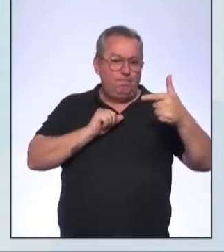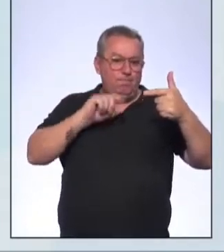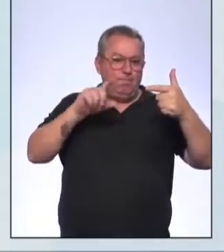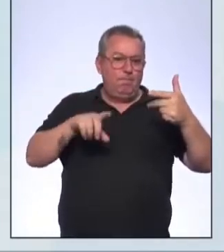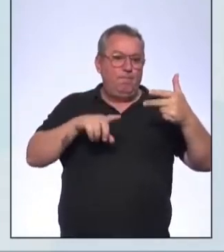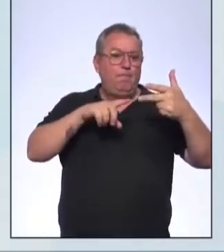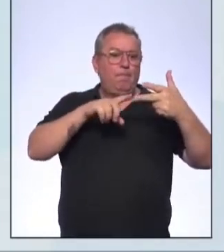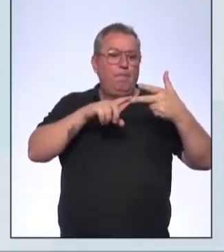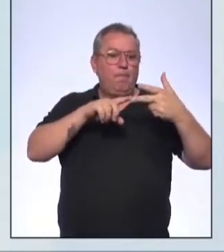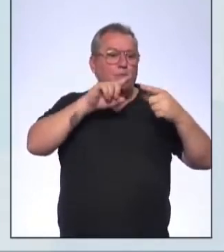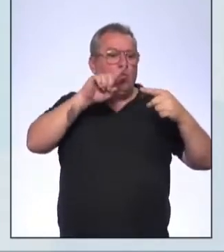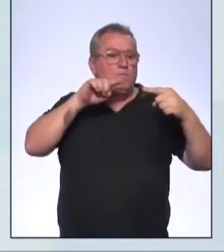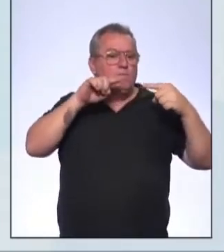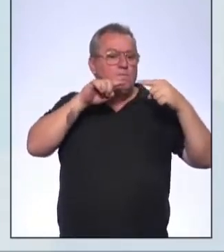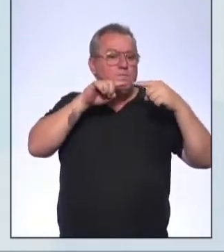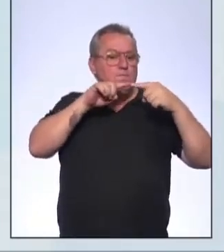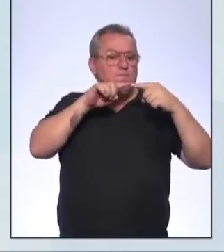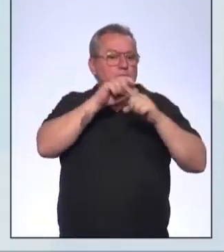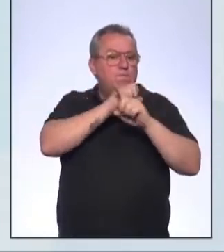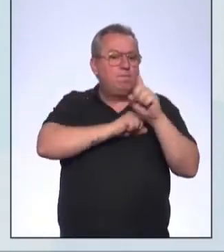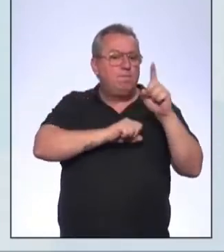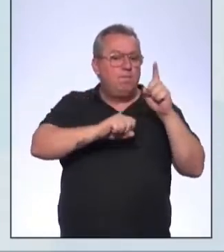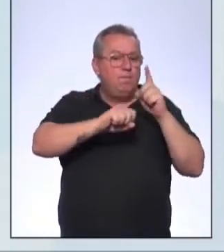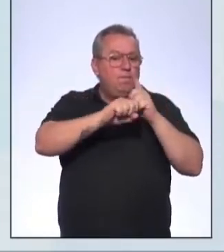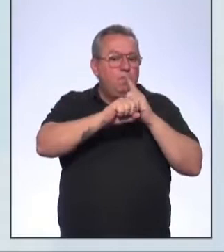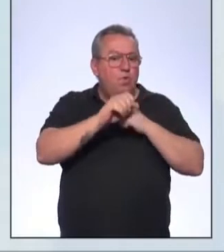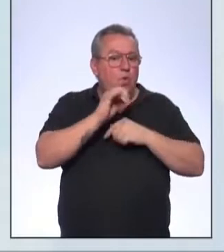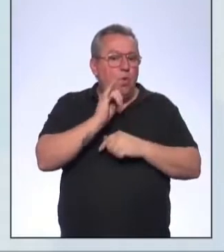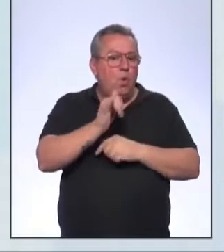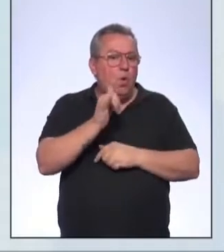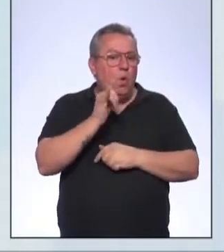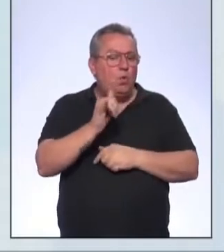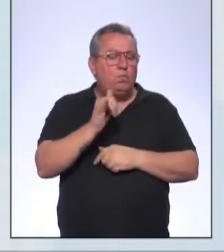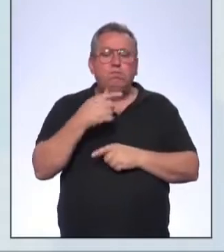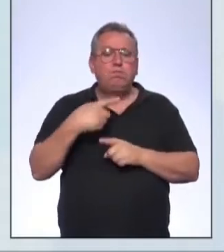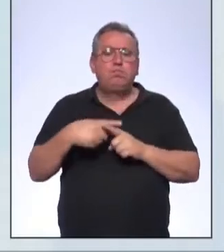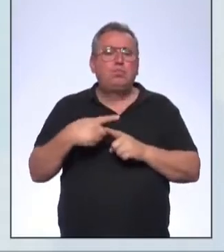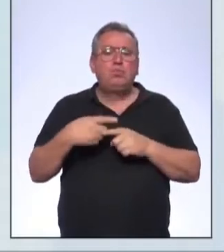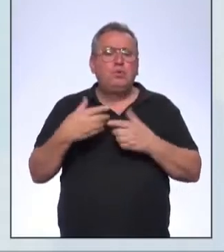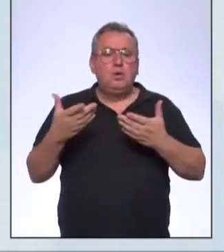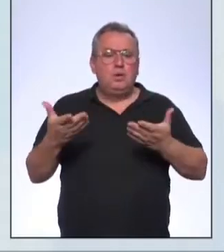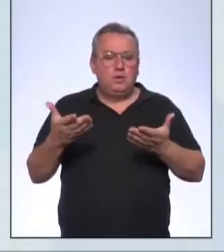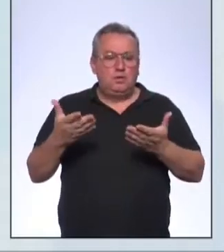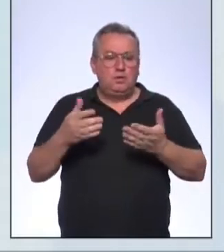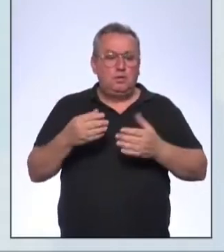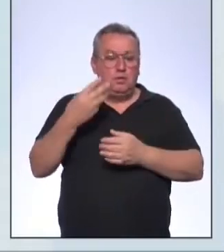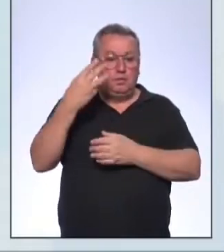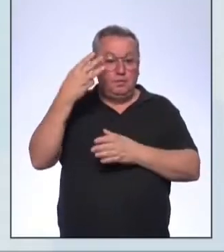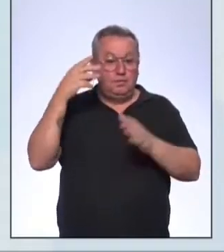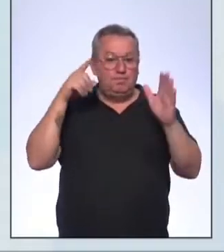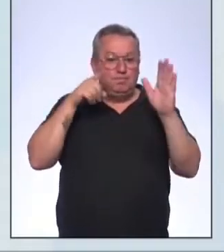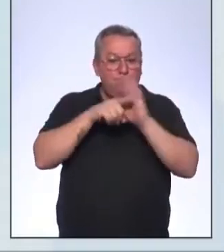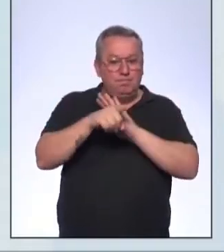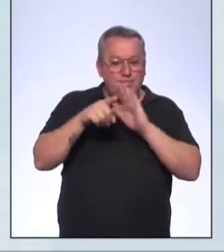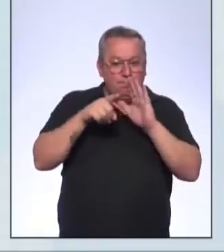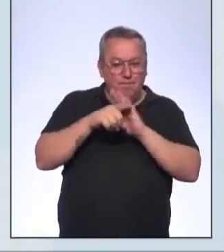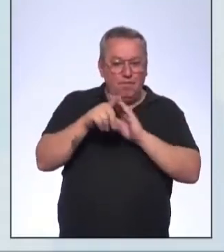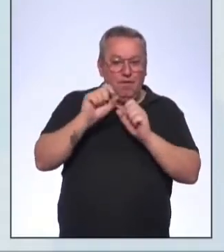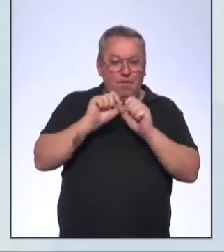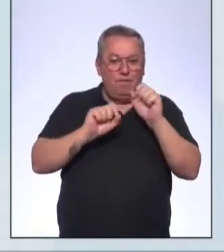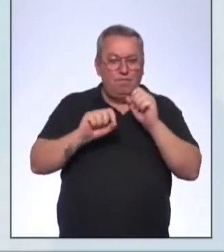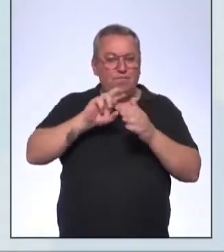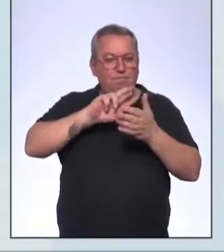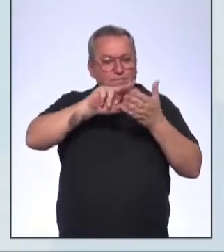e três qual é a função social de um conto olha são três perguntinhas tão